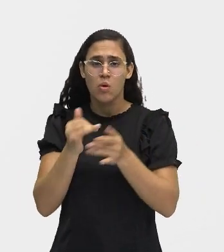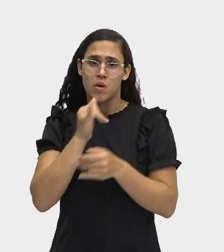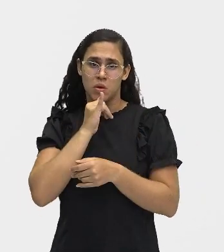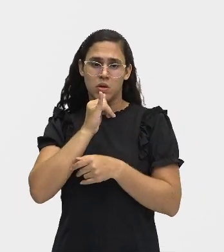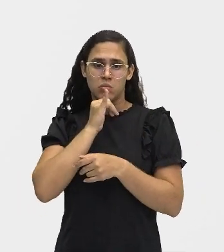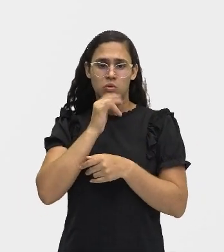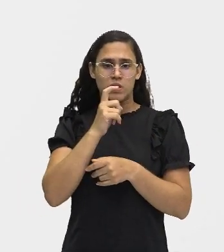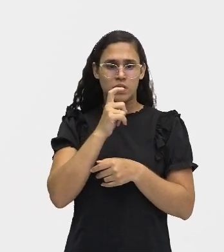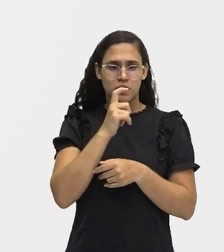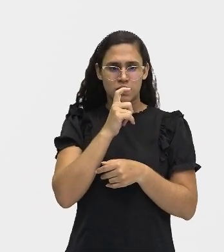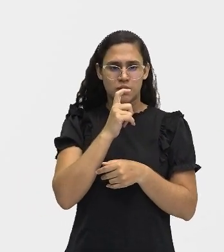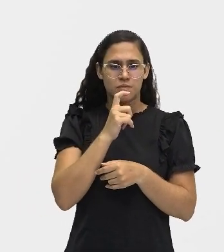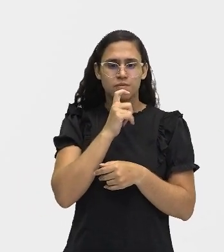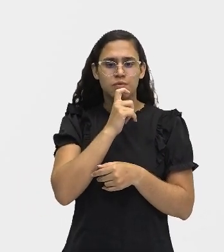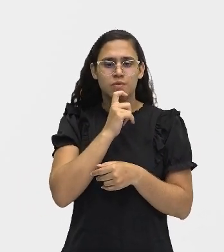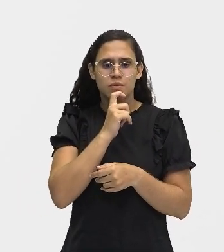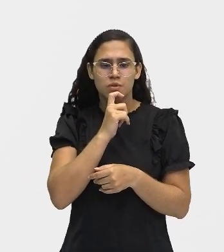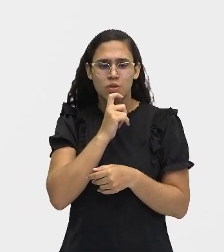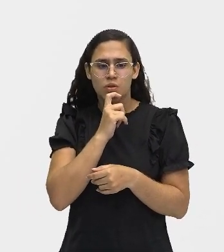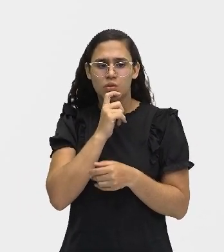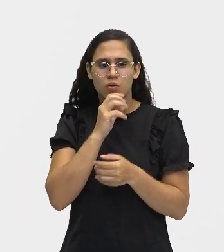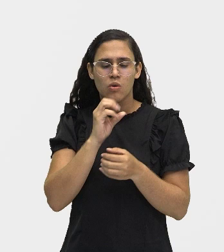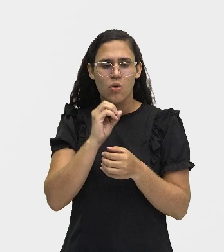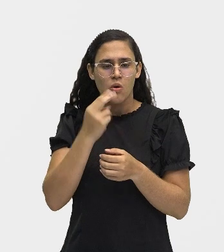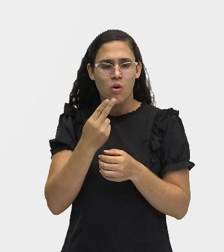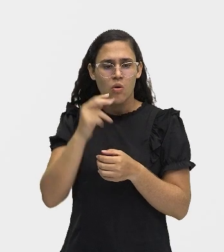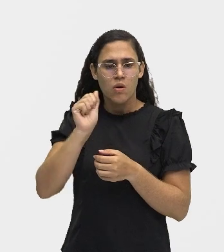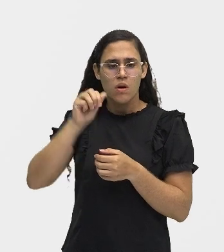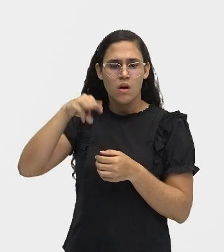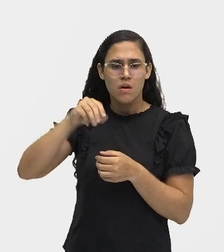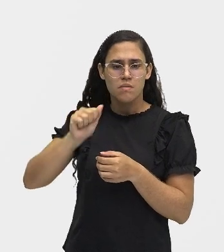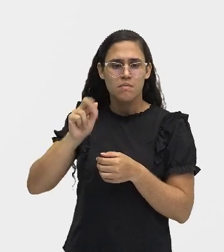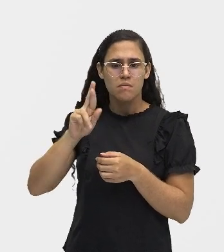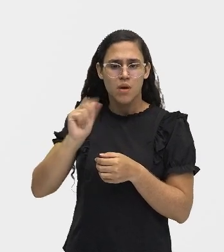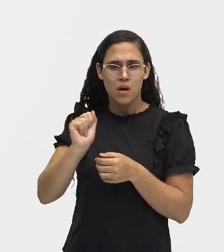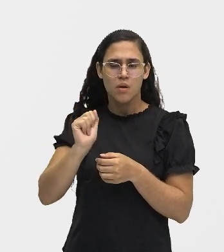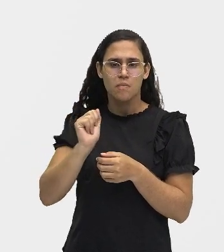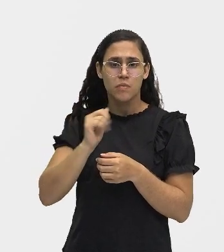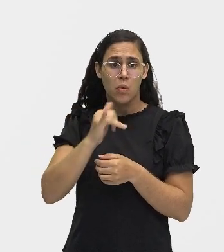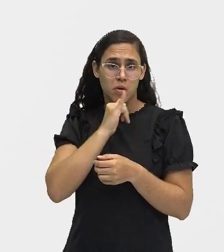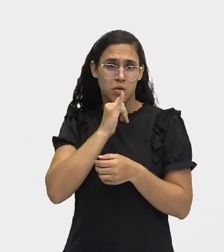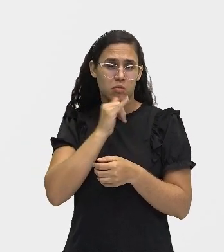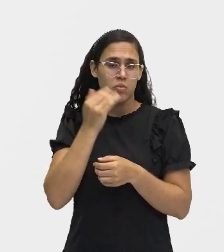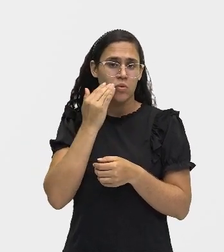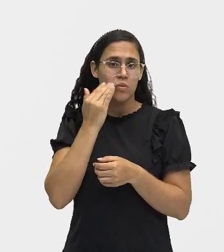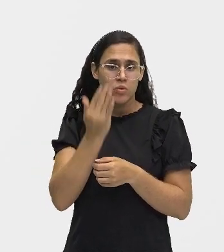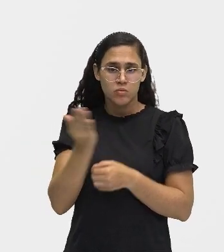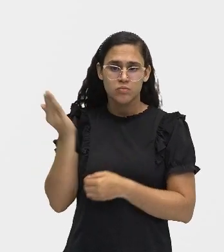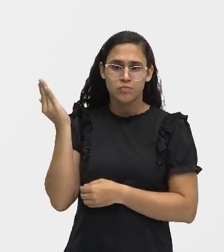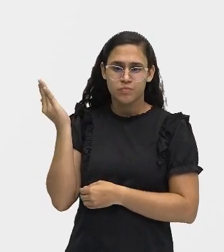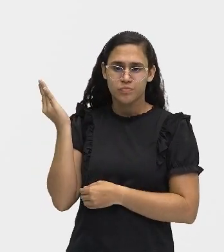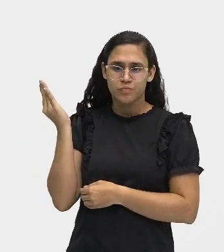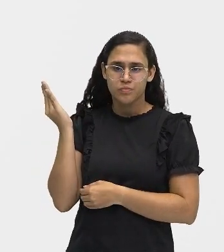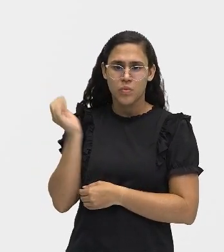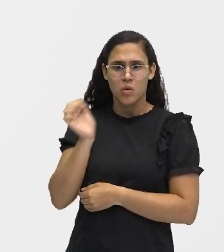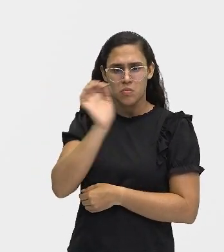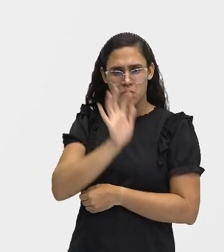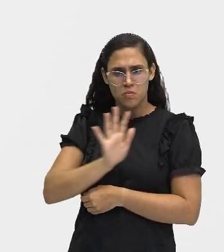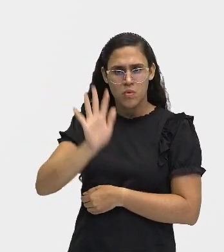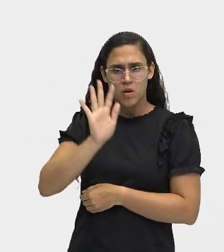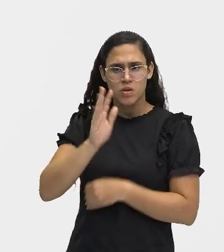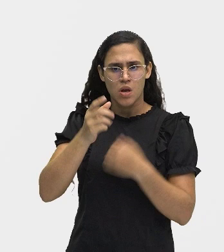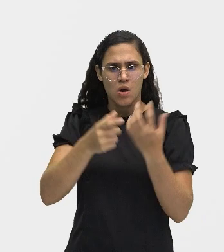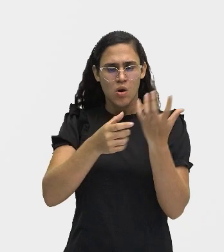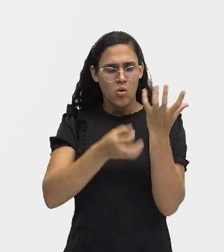âmbar, né? Que vai ser uma resina primitiva, que é essa que a gente observa na imagem, né? O âmbar vai ser ali uma seiva da